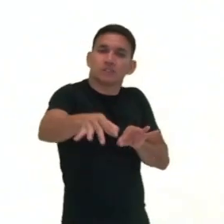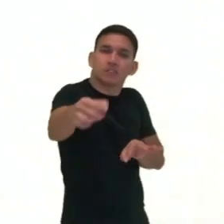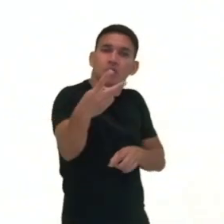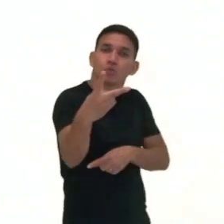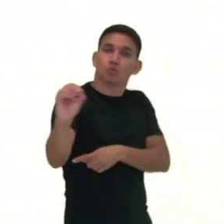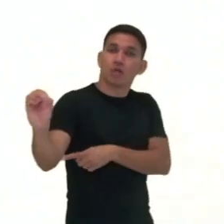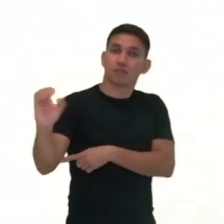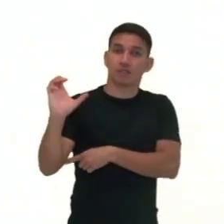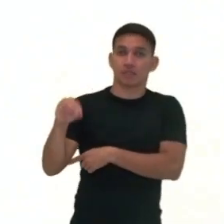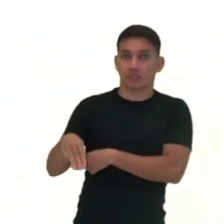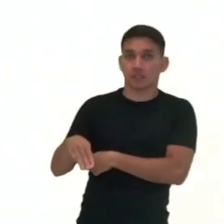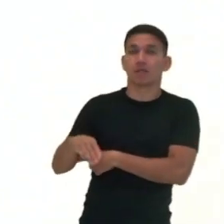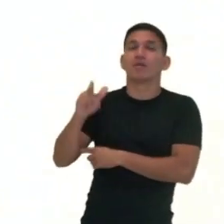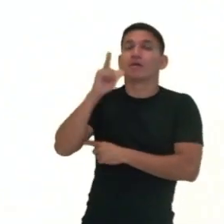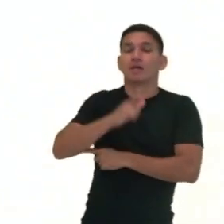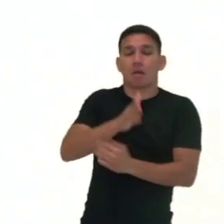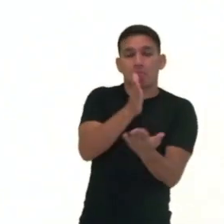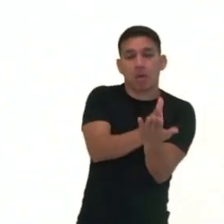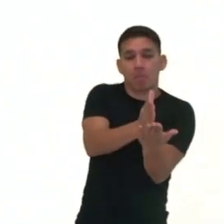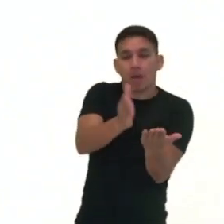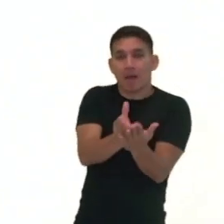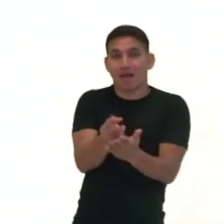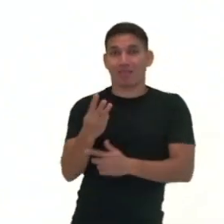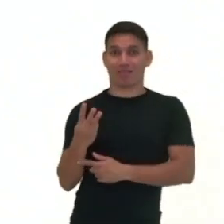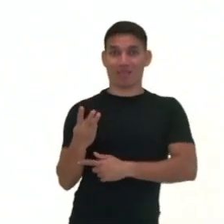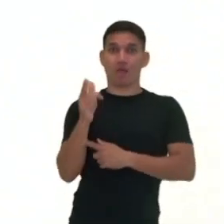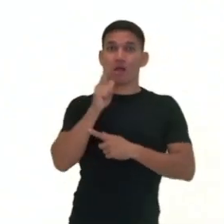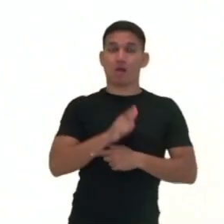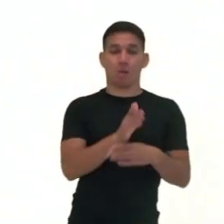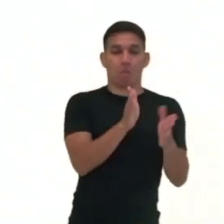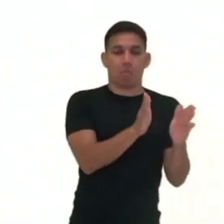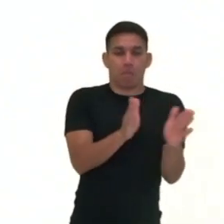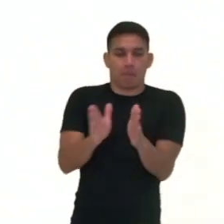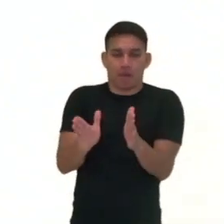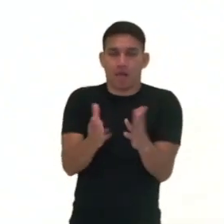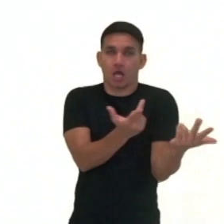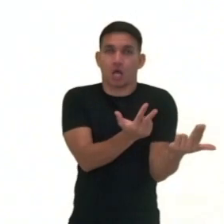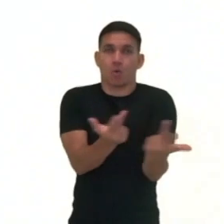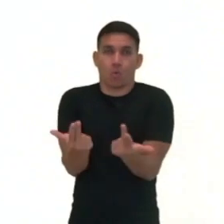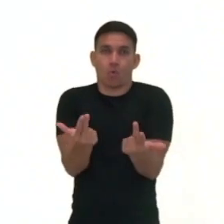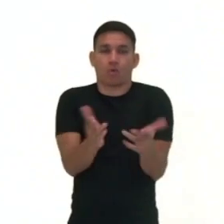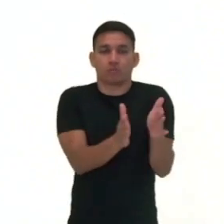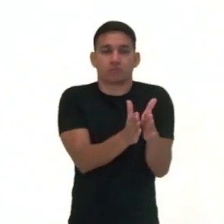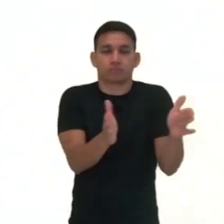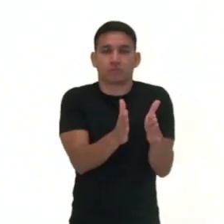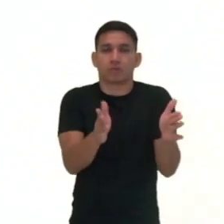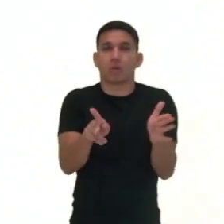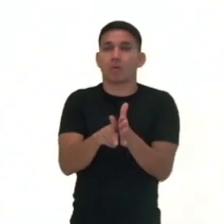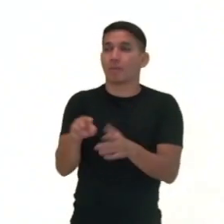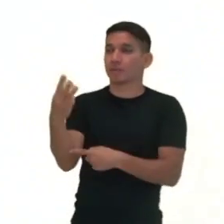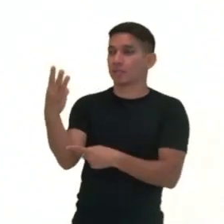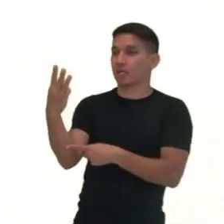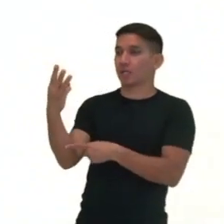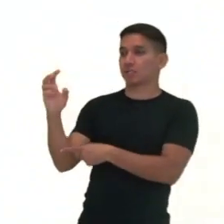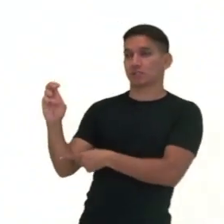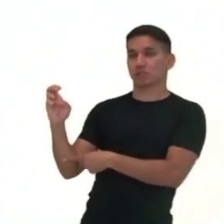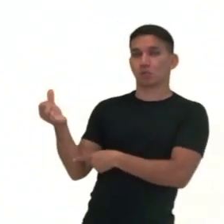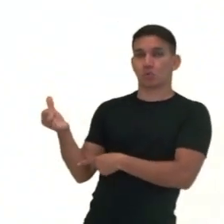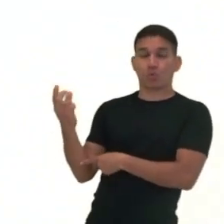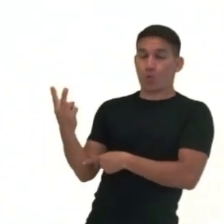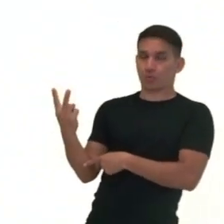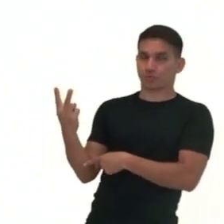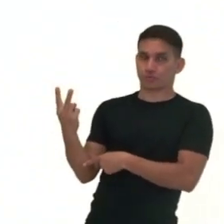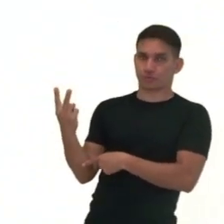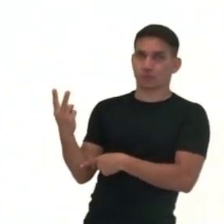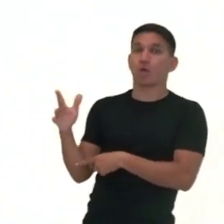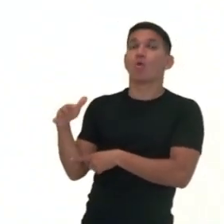em 3 partes, com comprimentos diretamente proporcionais aos números 3, 5 e 2.